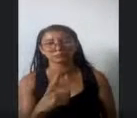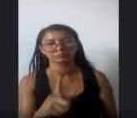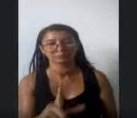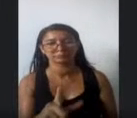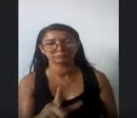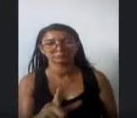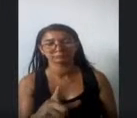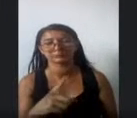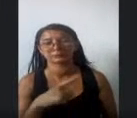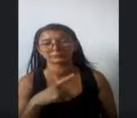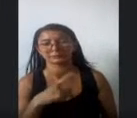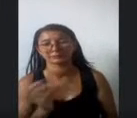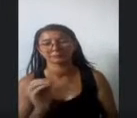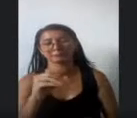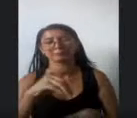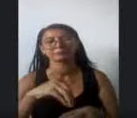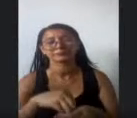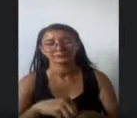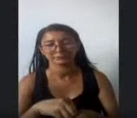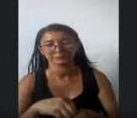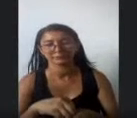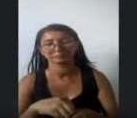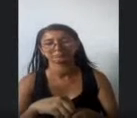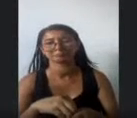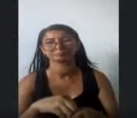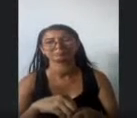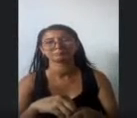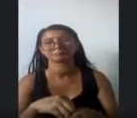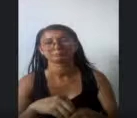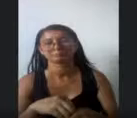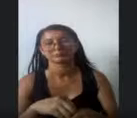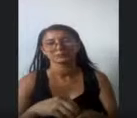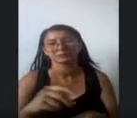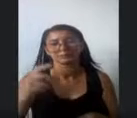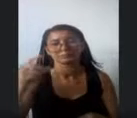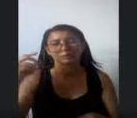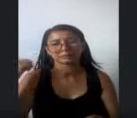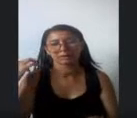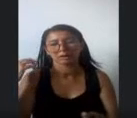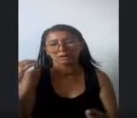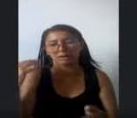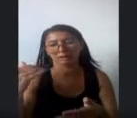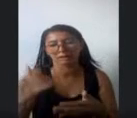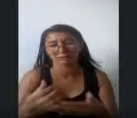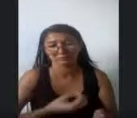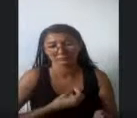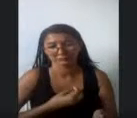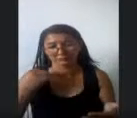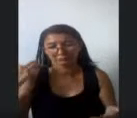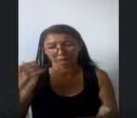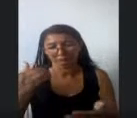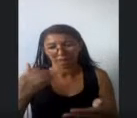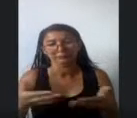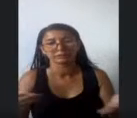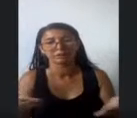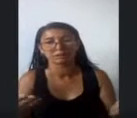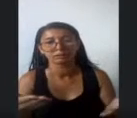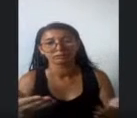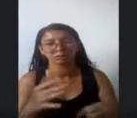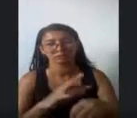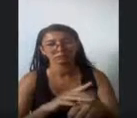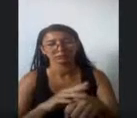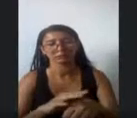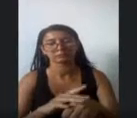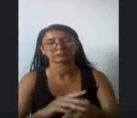ou seja, várias infecções de doenças transmissíveis, aumentava em 4 vezes o risco